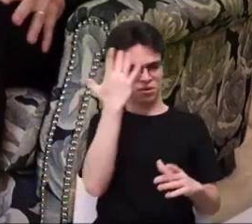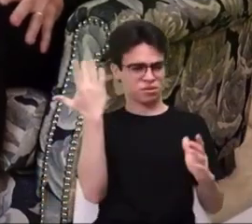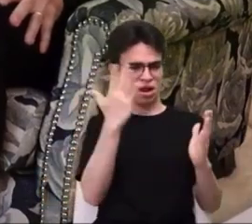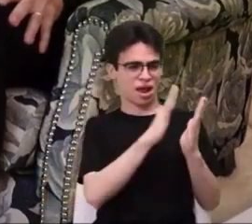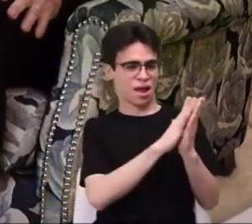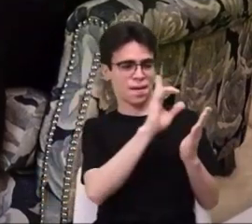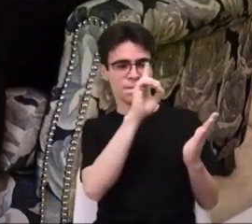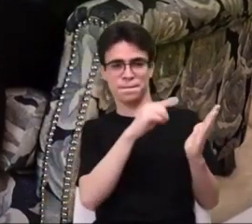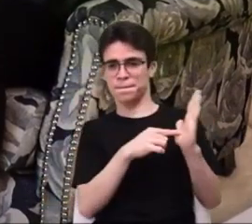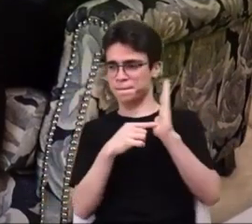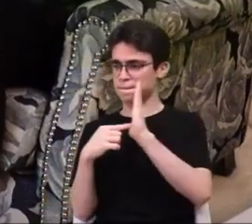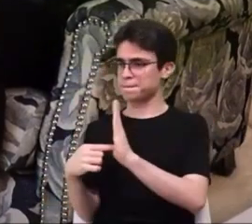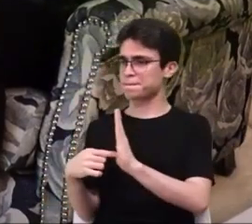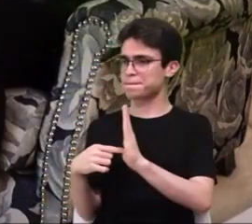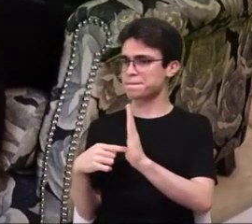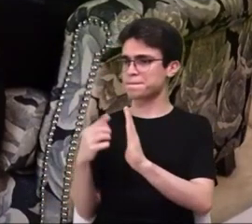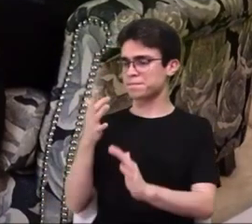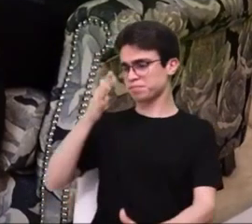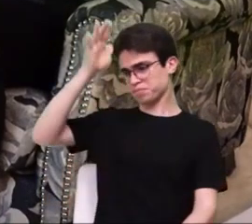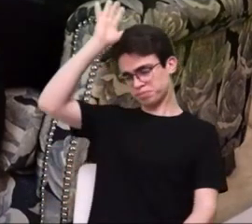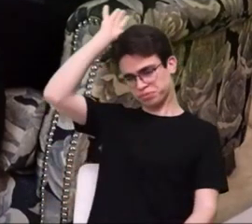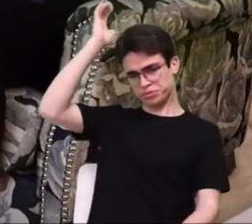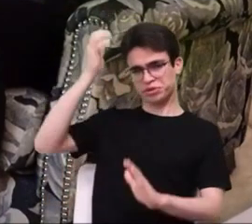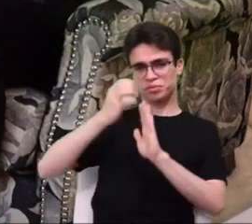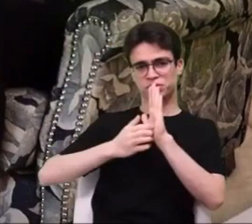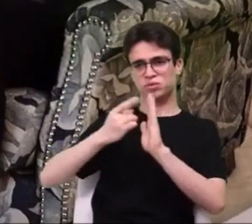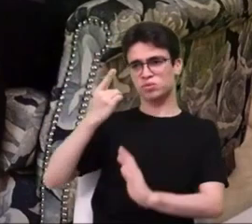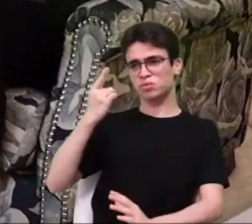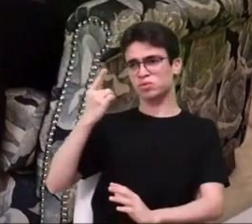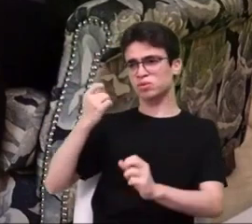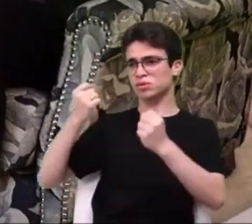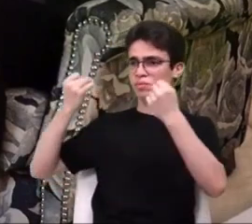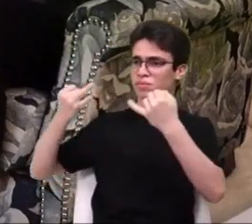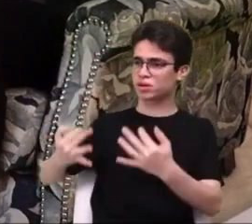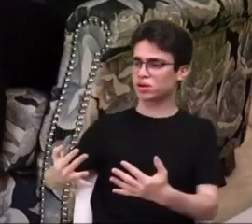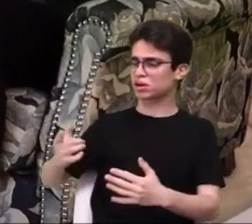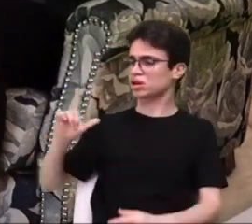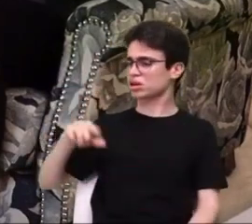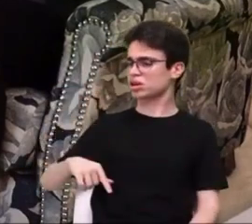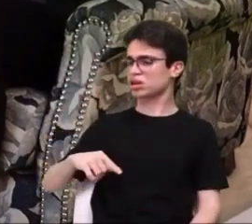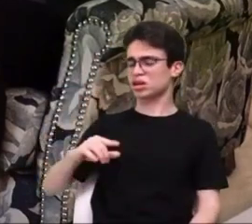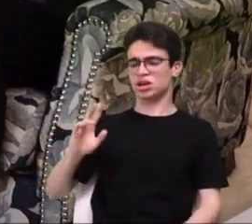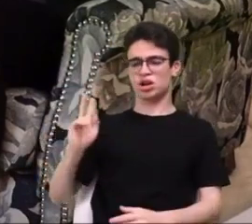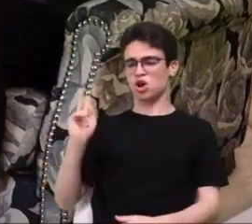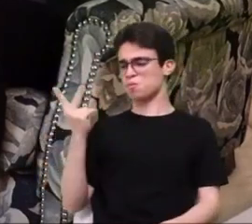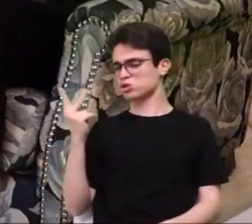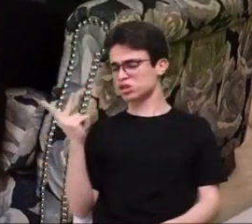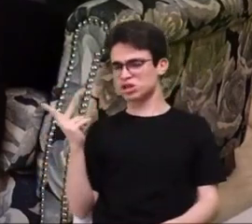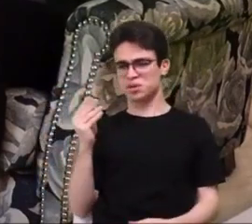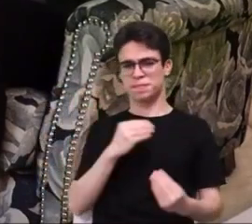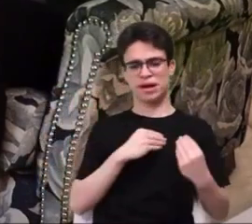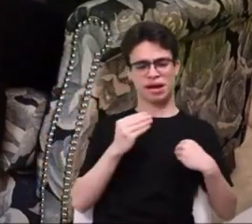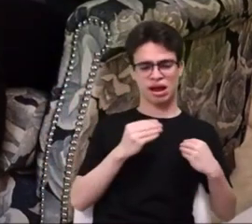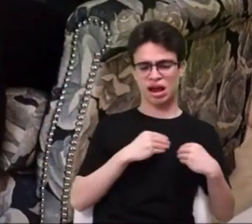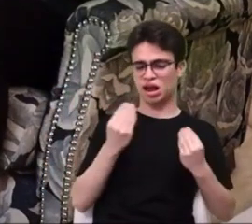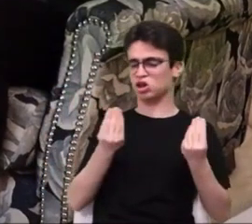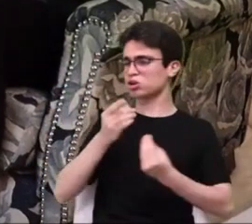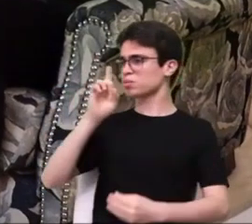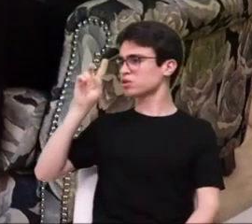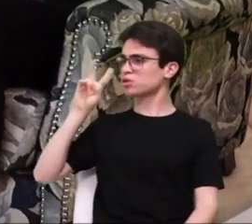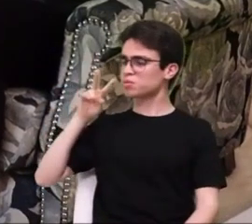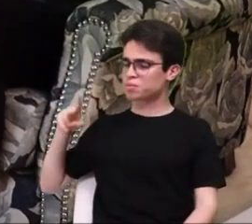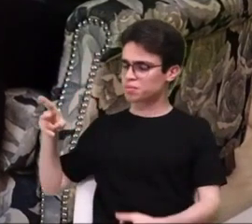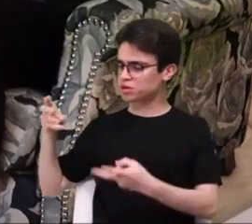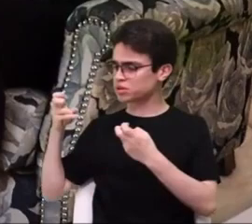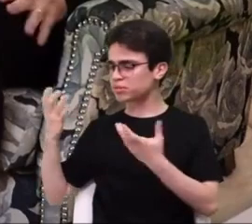Bíblia e abriu lá em Romanos 1 e começou a dizer sobre o pecado da homossexualidade, como Deus via essa questão,